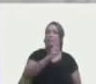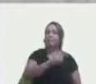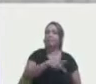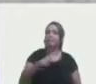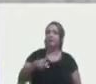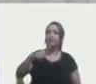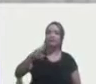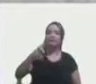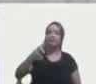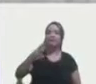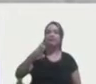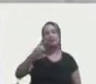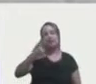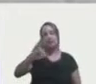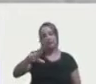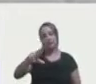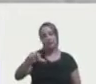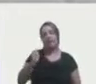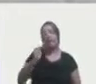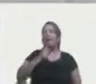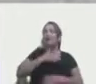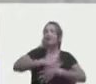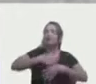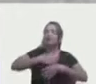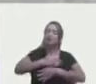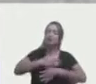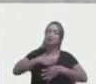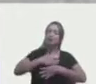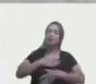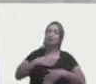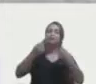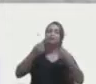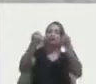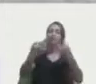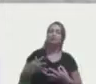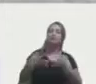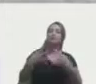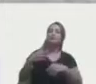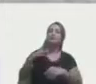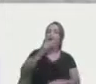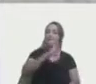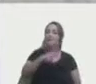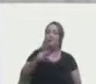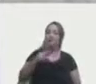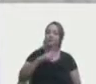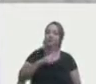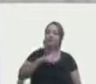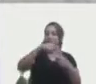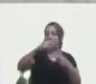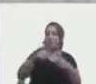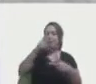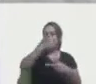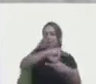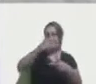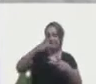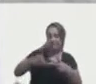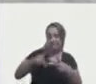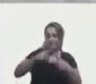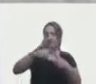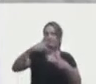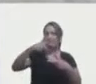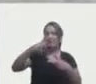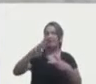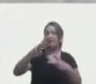né Eh falando de professor temos dois expoentes aqui professores Professor Pereira e professor